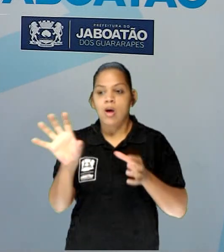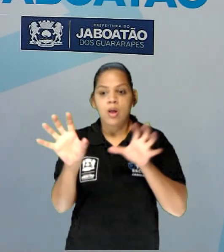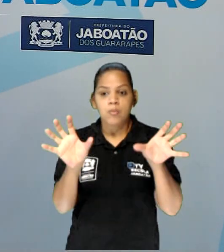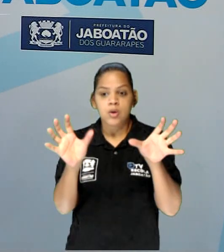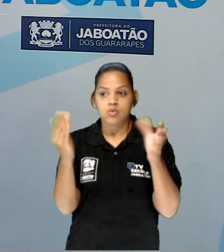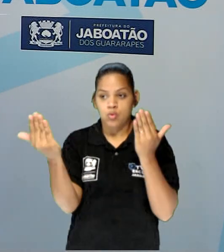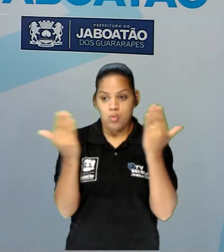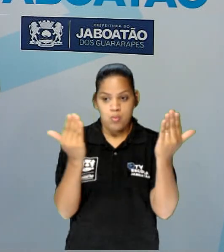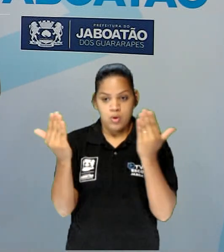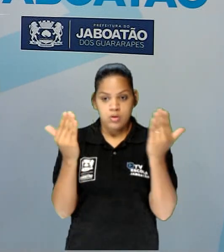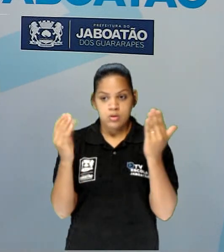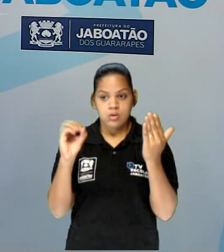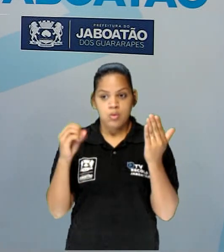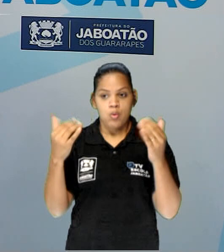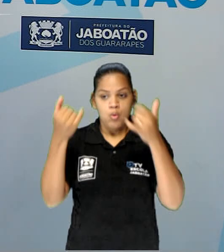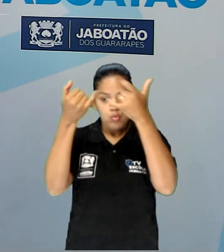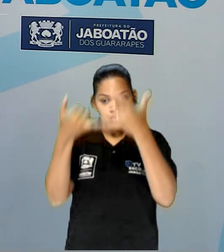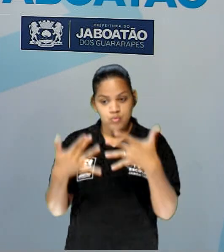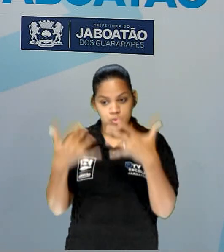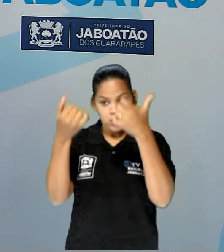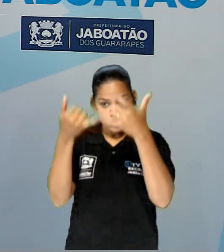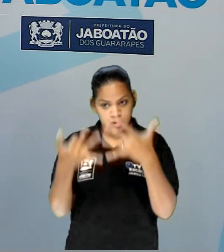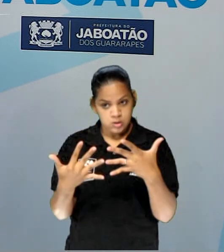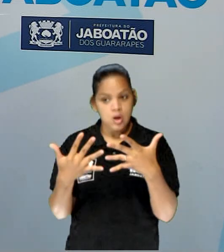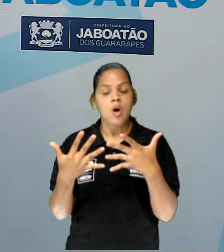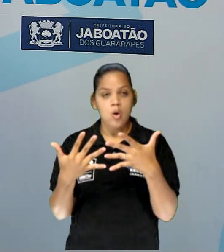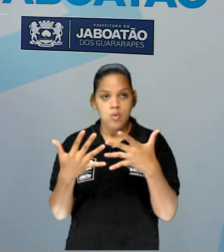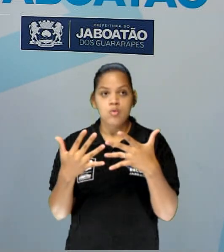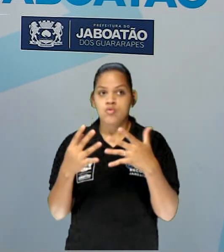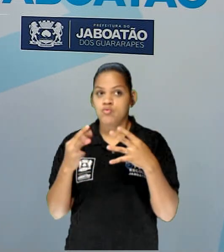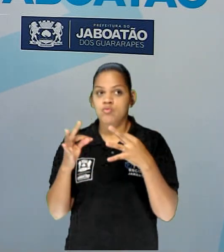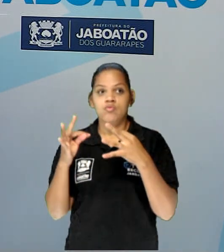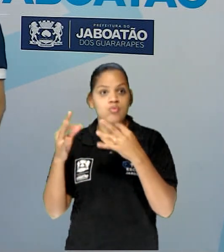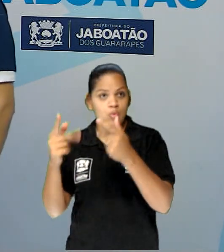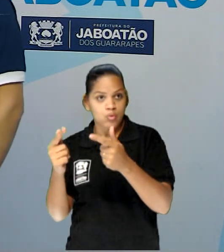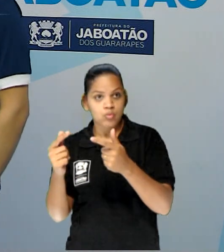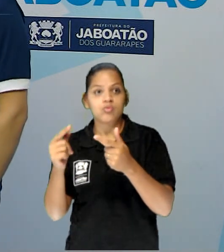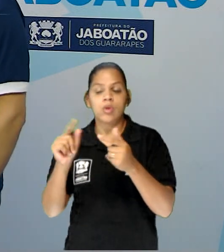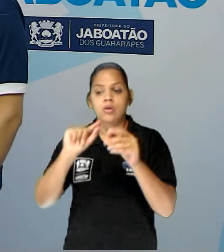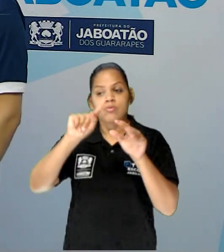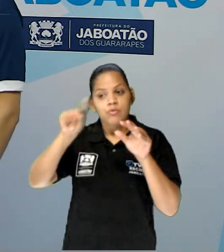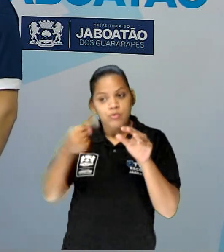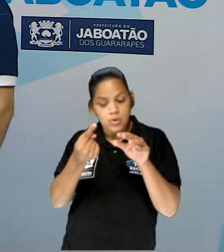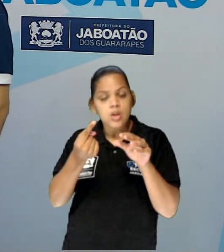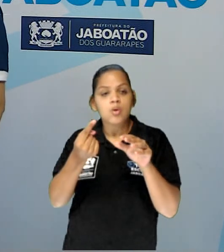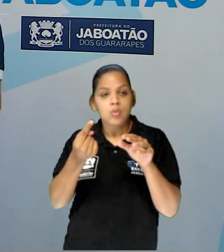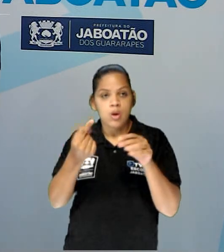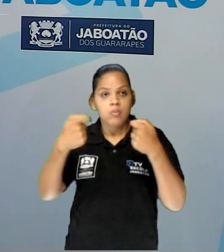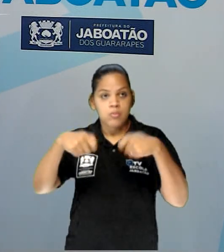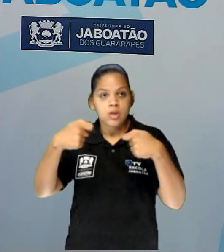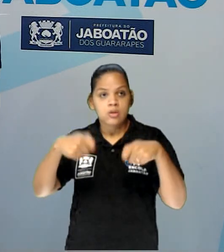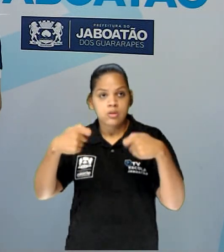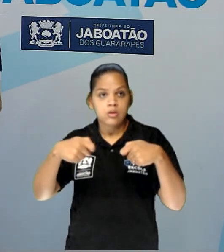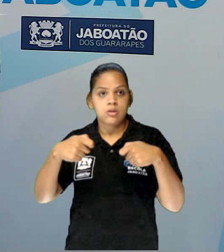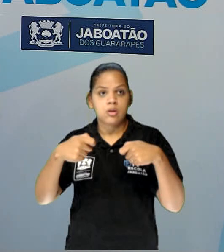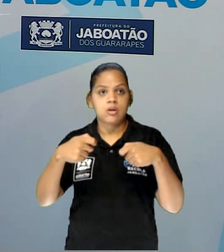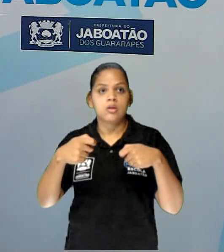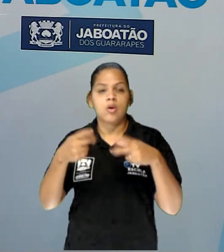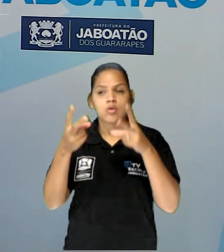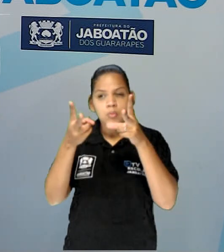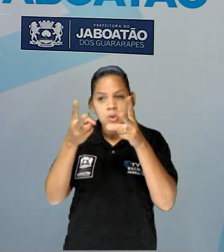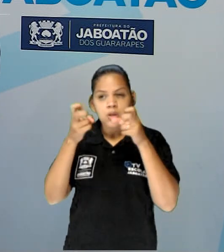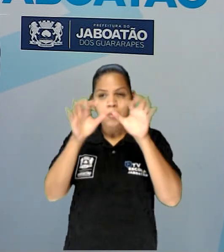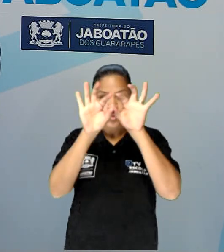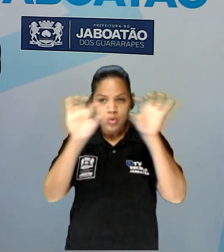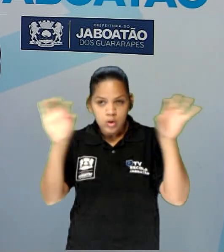expressões explicativas, em geral, são isoladas por vírgulas. Então, a gente olhando aqui novamente, olha, abre aspas, independentes